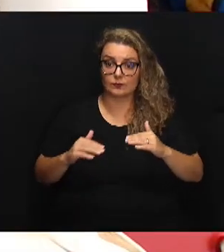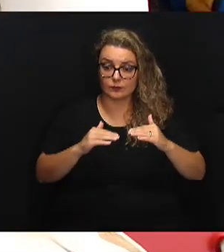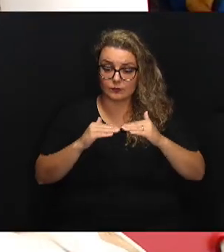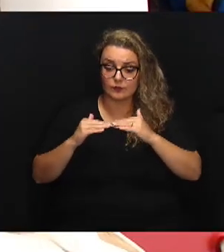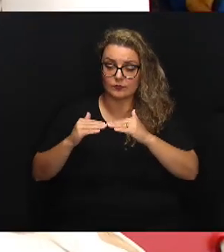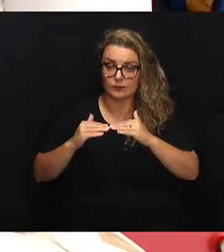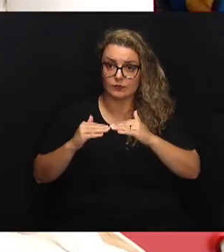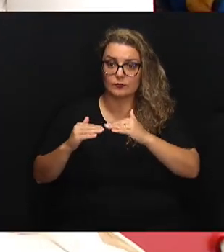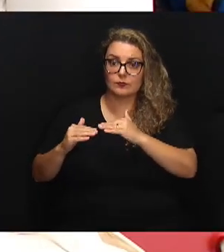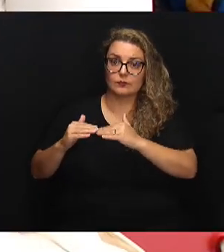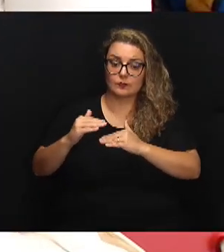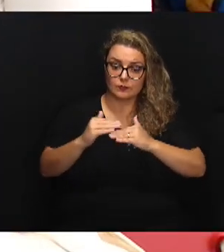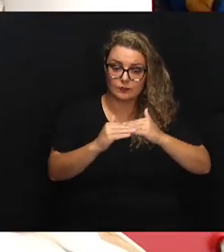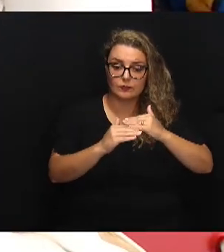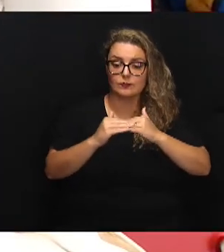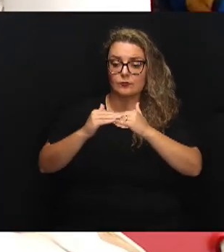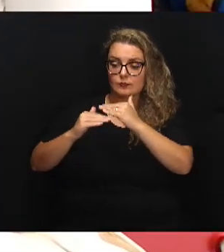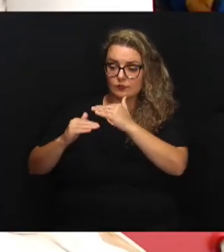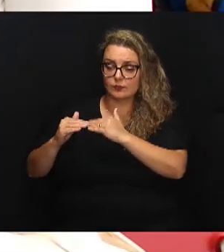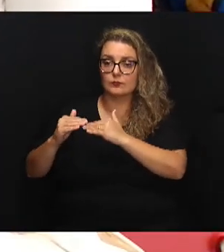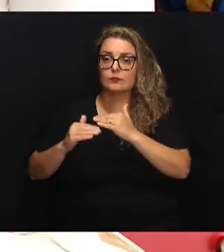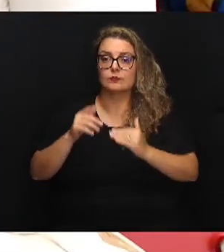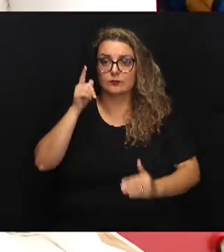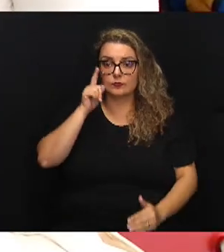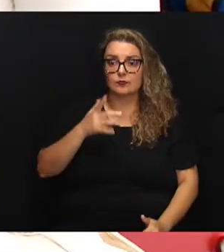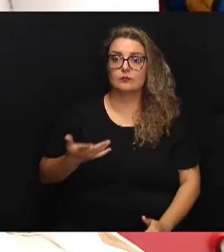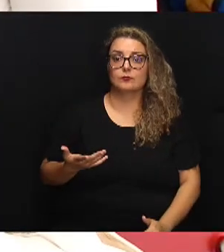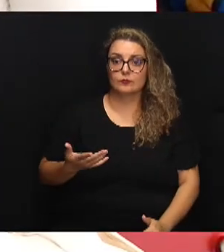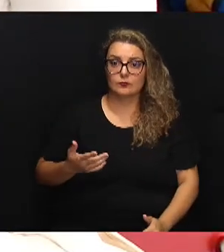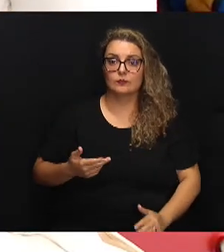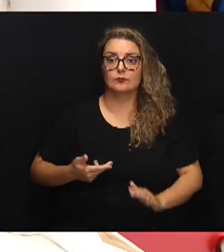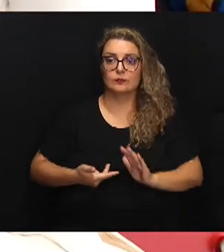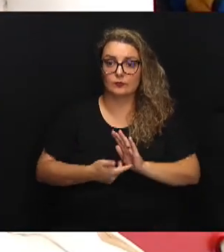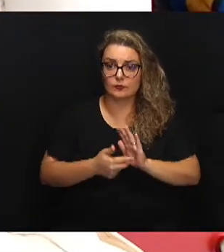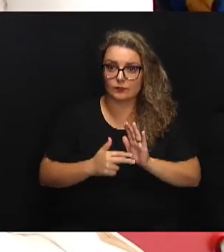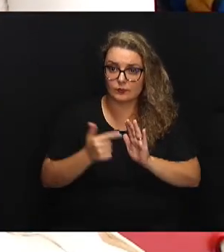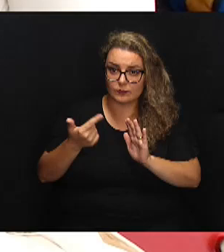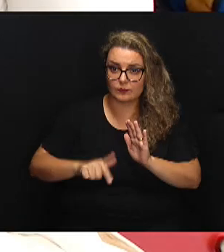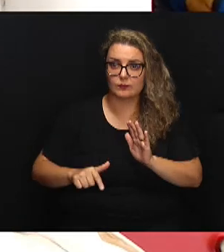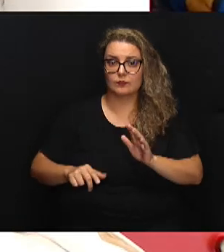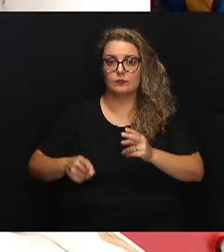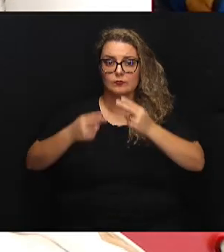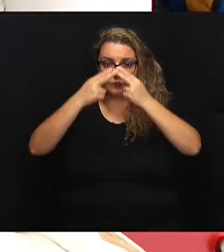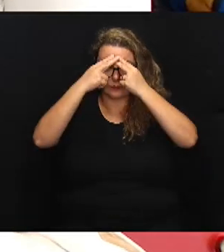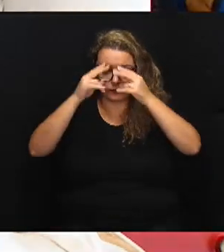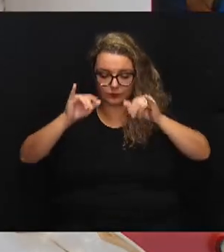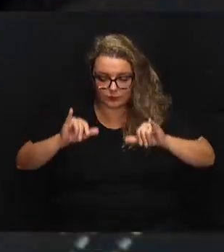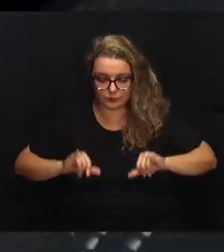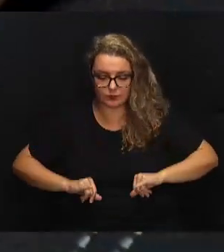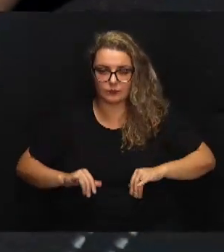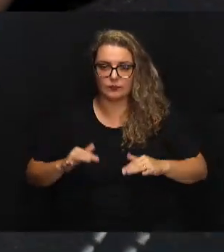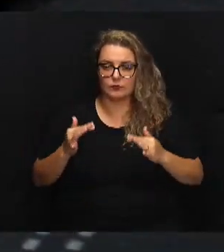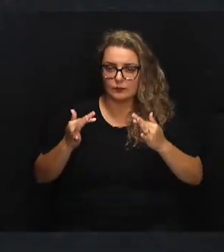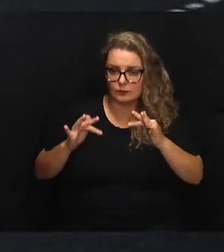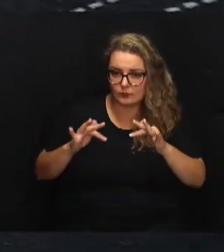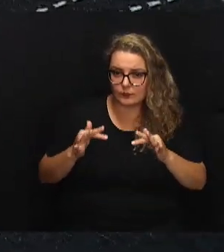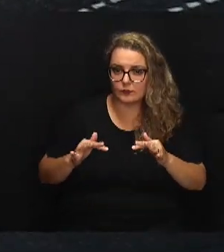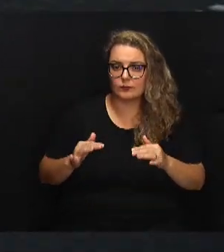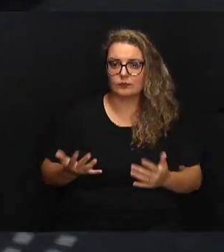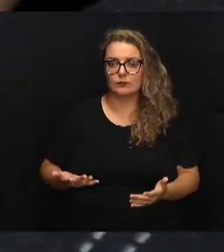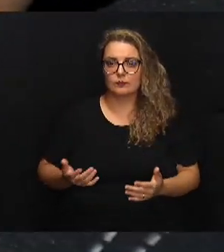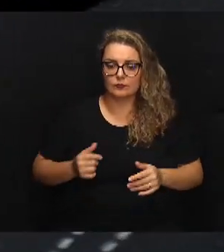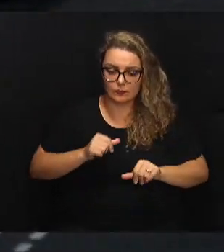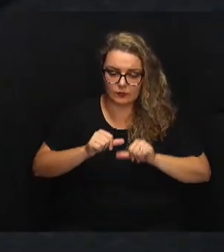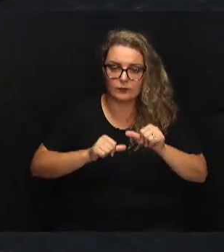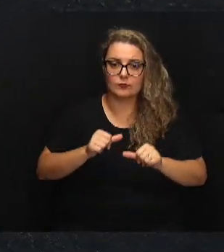né, um ambiente onde elas conseguem ressignificar os seus traumas, as suas dores. O projeto Fazendo a Minha